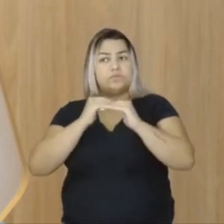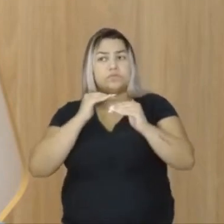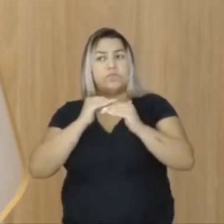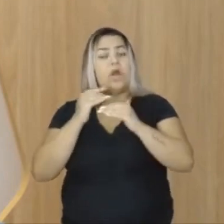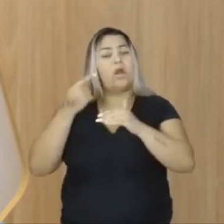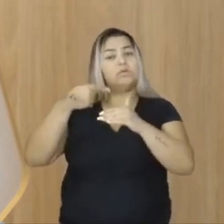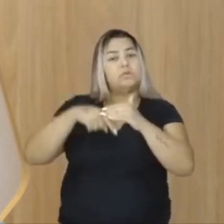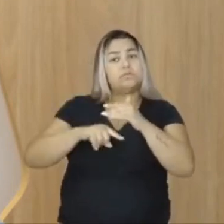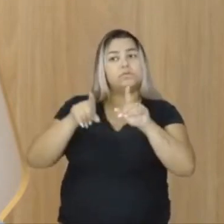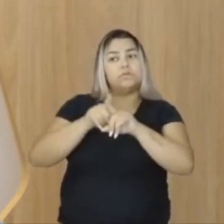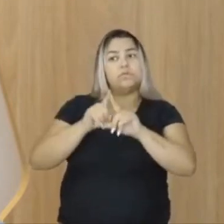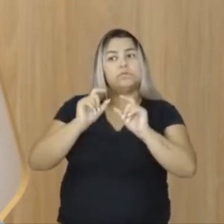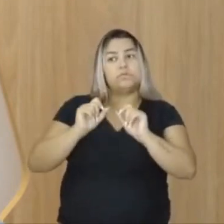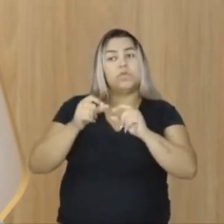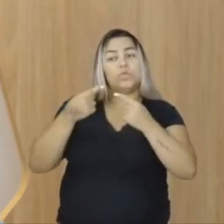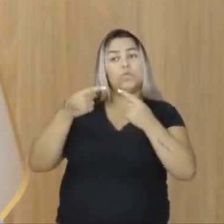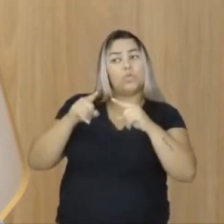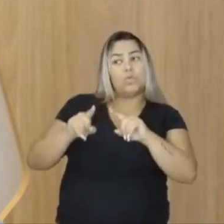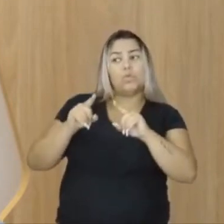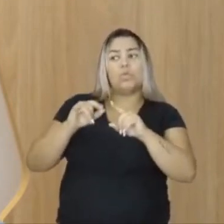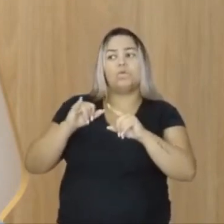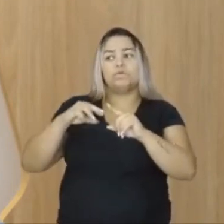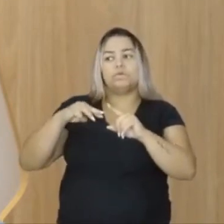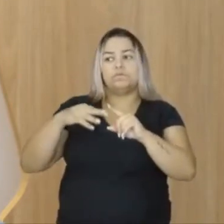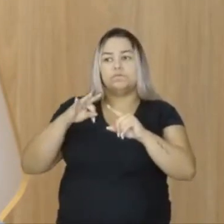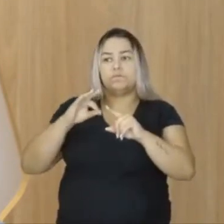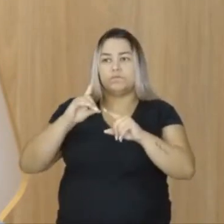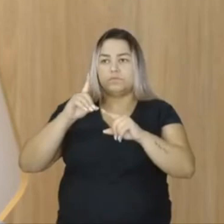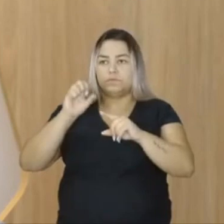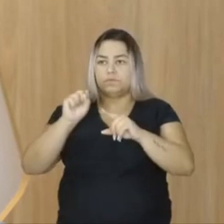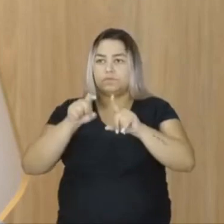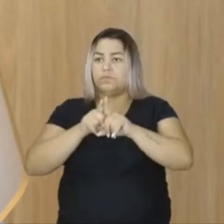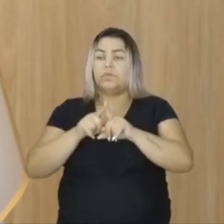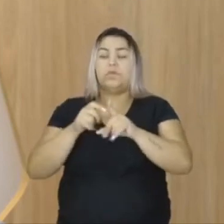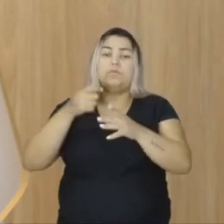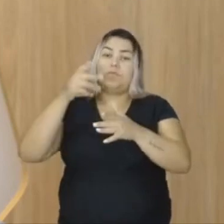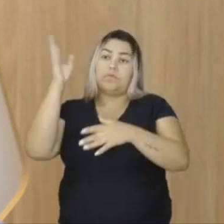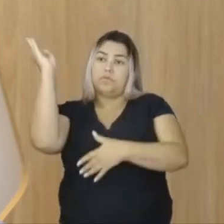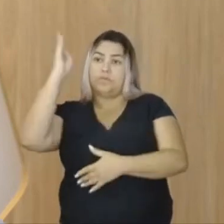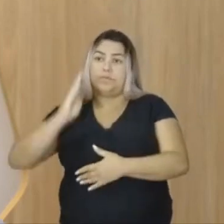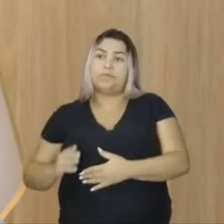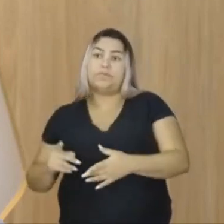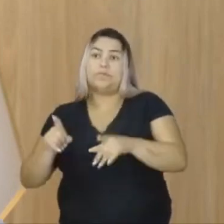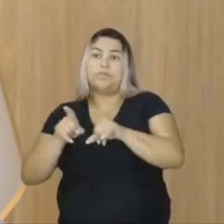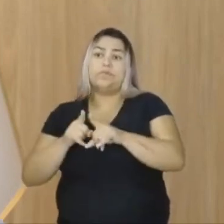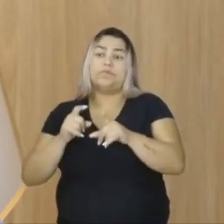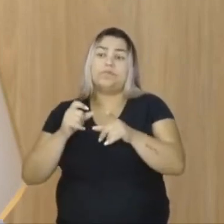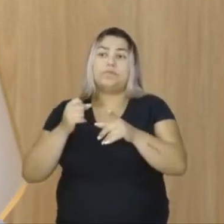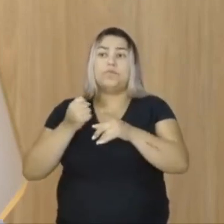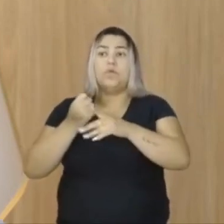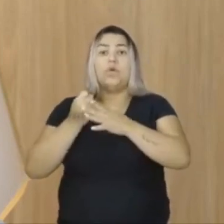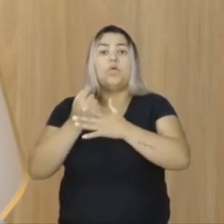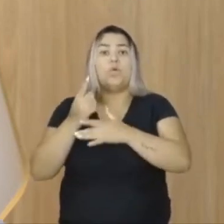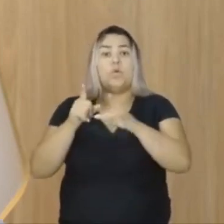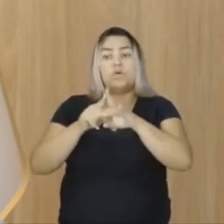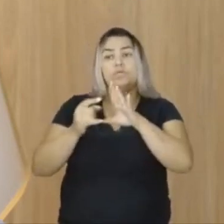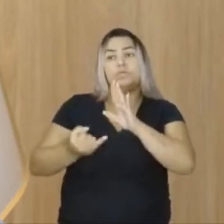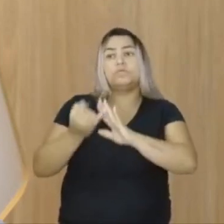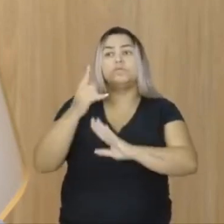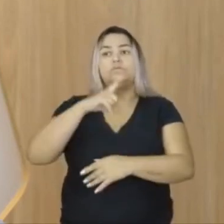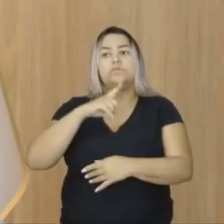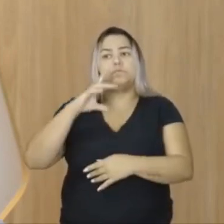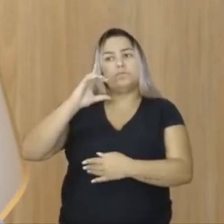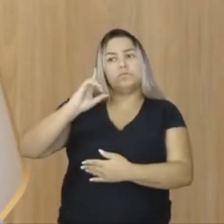interno contra os importados. Porque o povo brasileiro não é obrigado a comprar imposto do imposto. O povo brasileiro tem o direito de